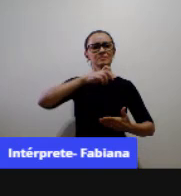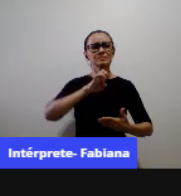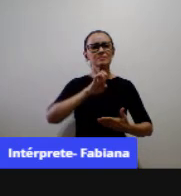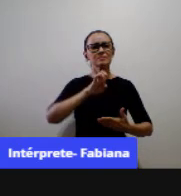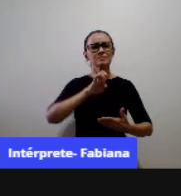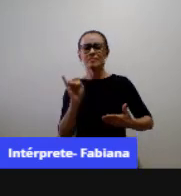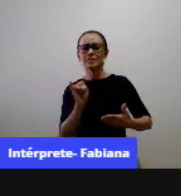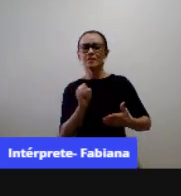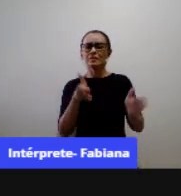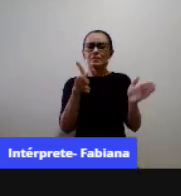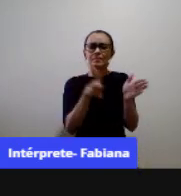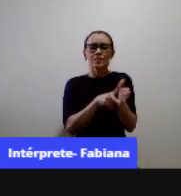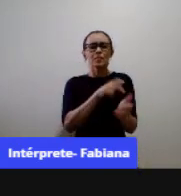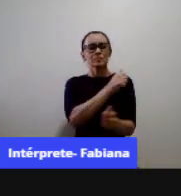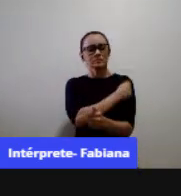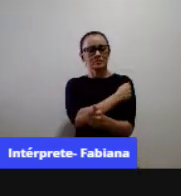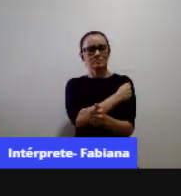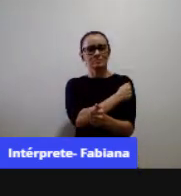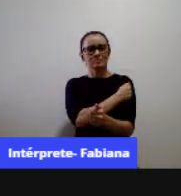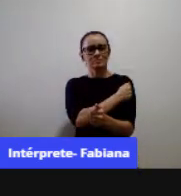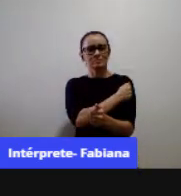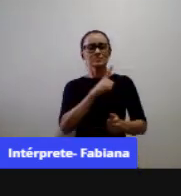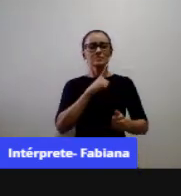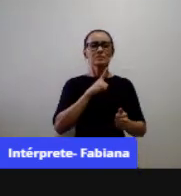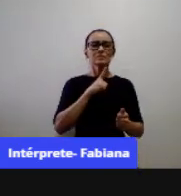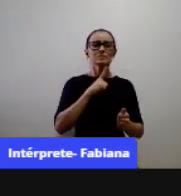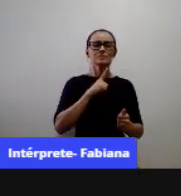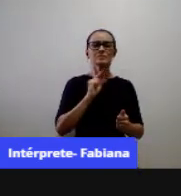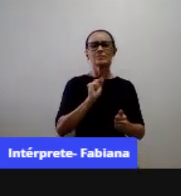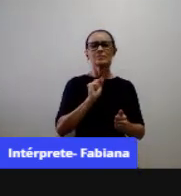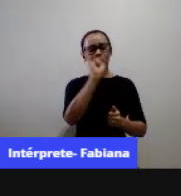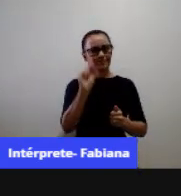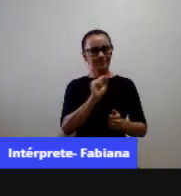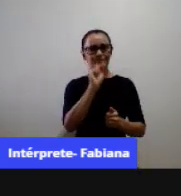individualizado, ele vinha centrado na questão